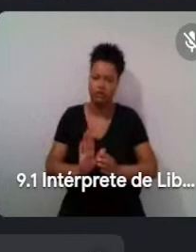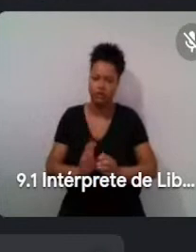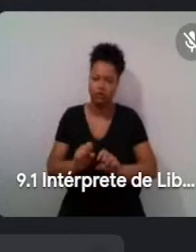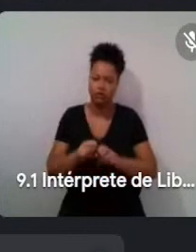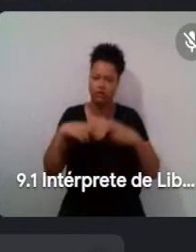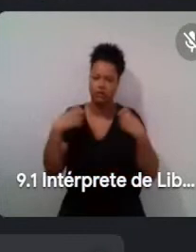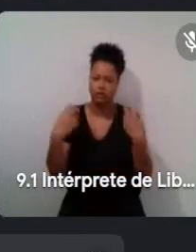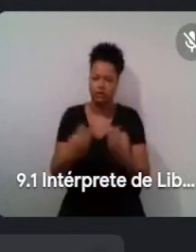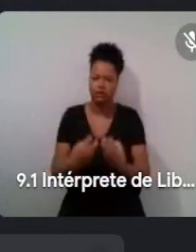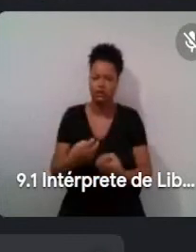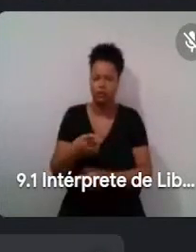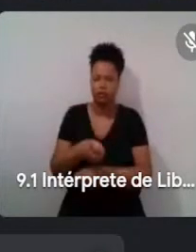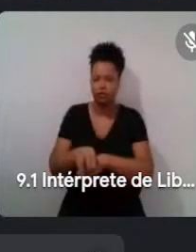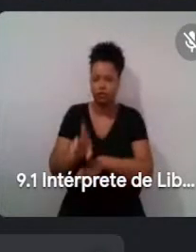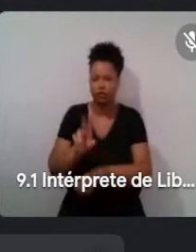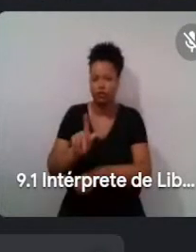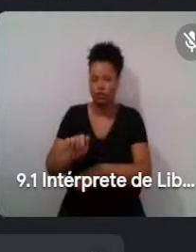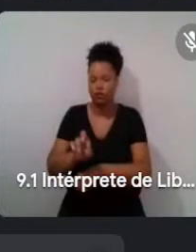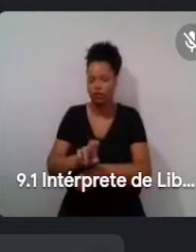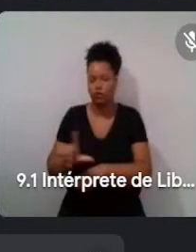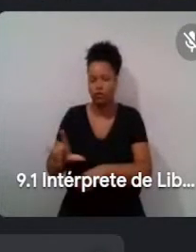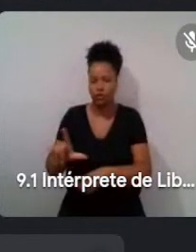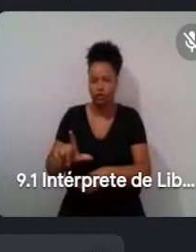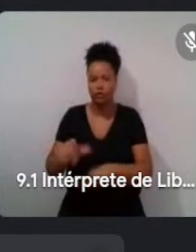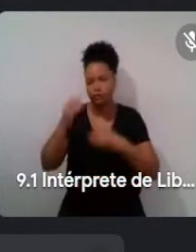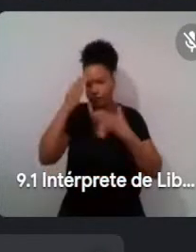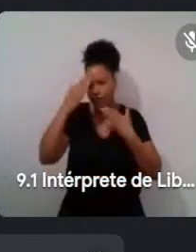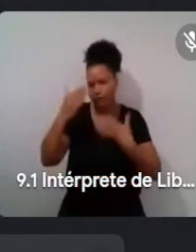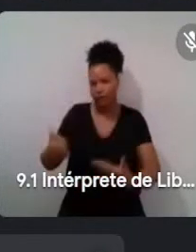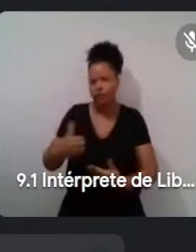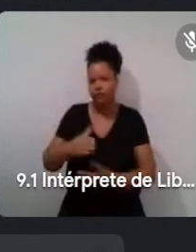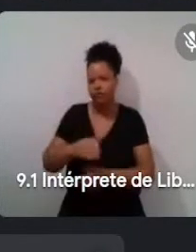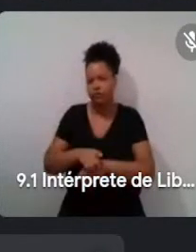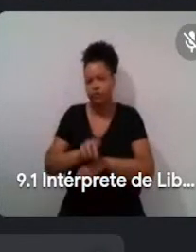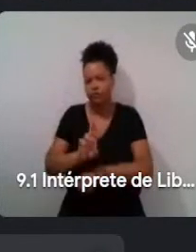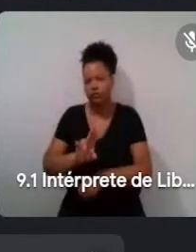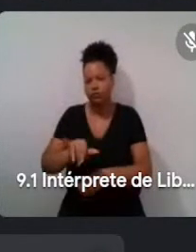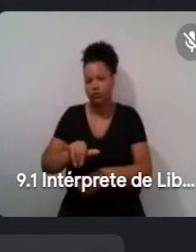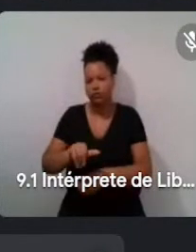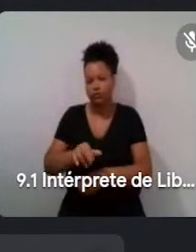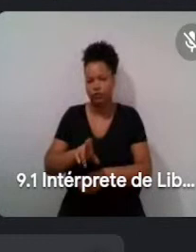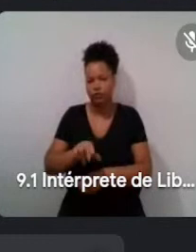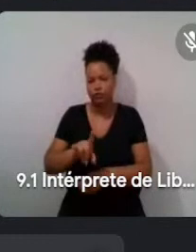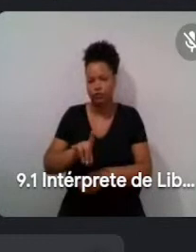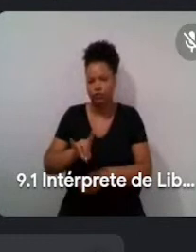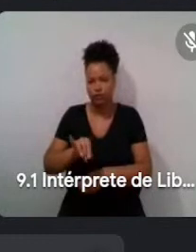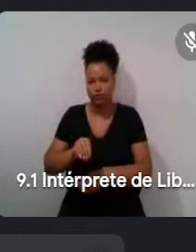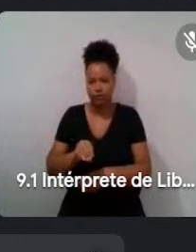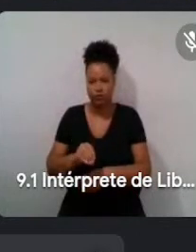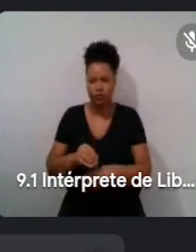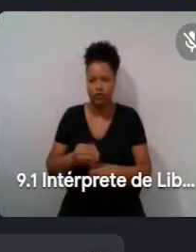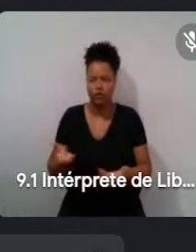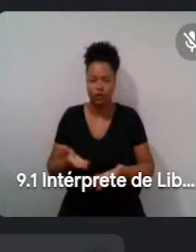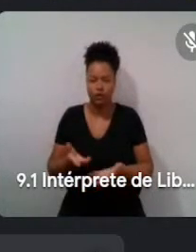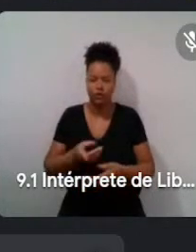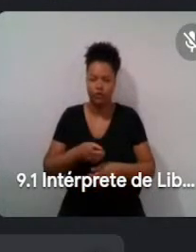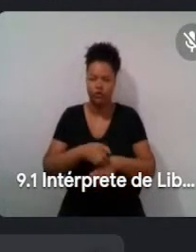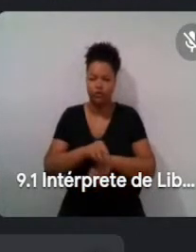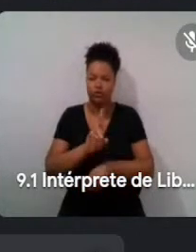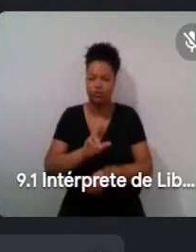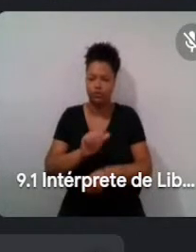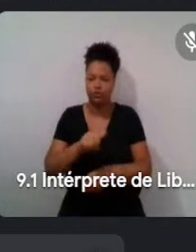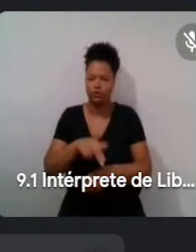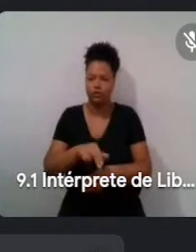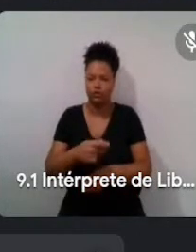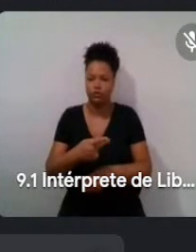Brum. Agradeço, doutor Rodrigo, e consulta a doutora Ana Paula Brandão Brasil.